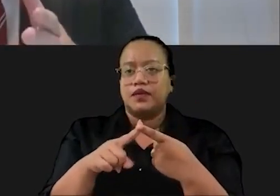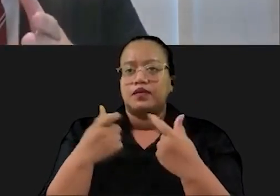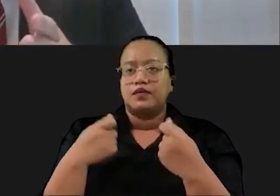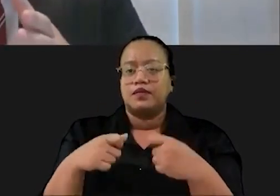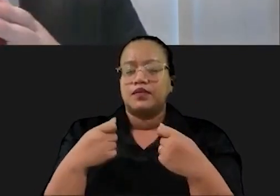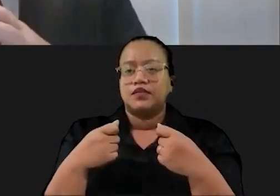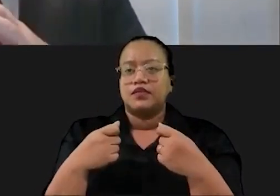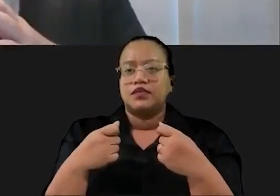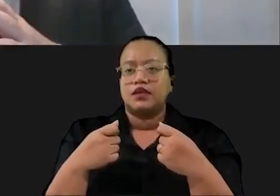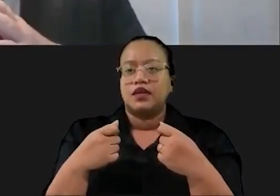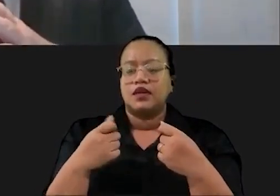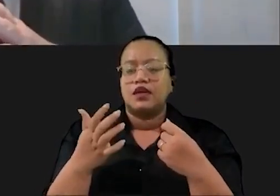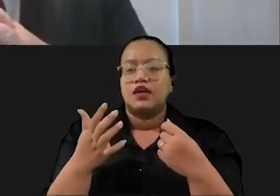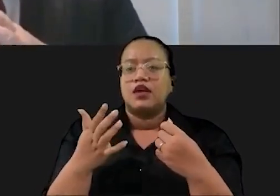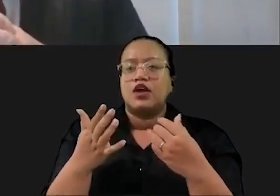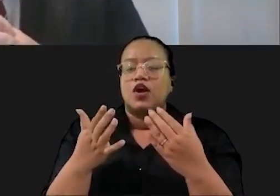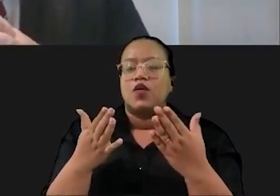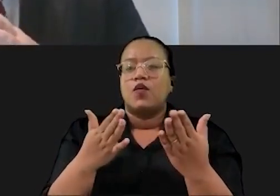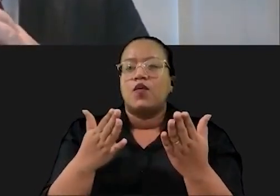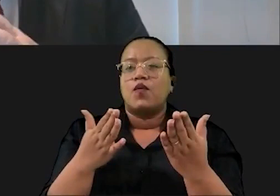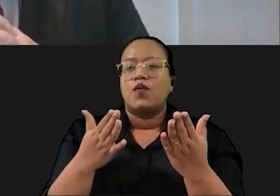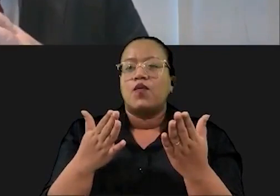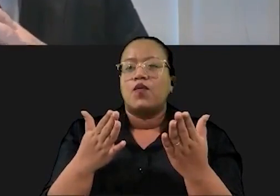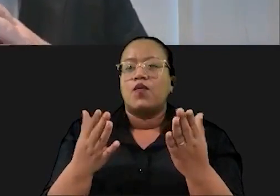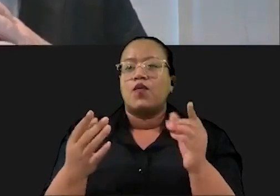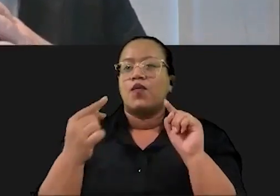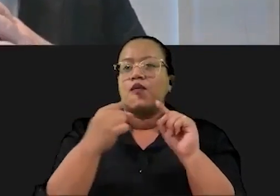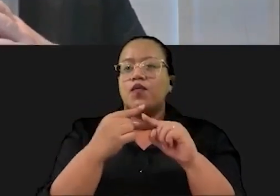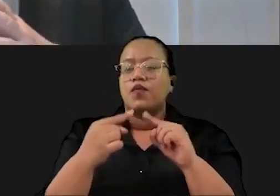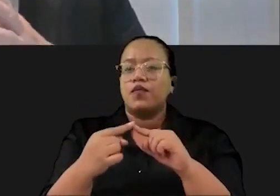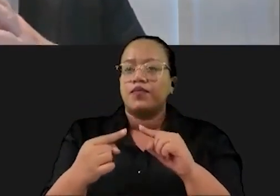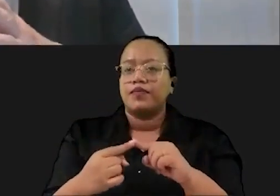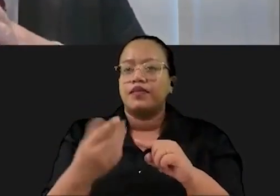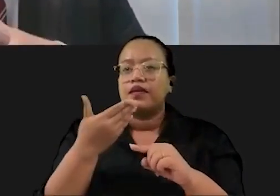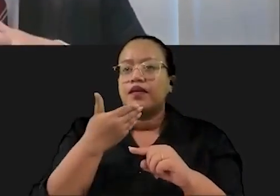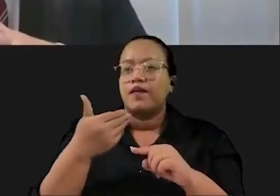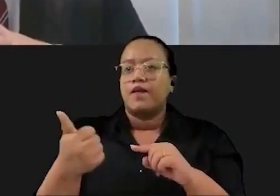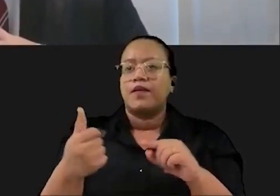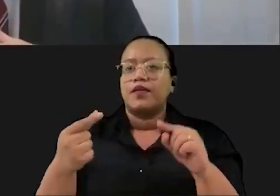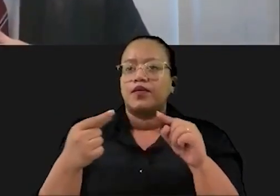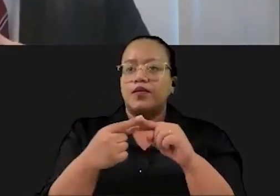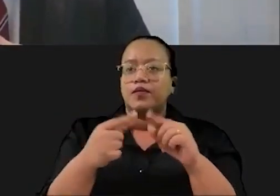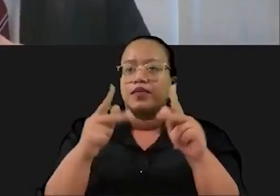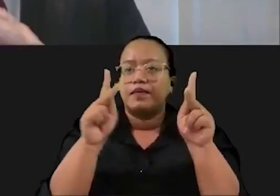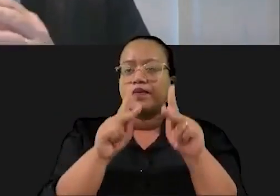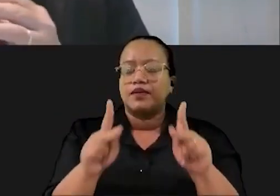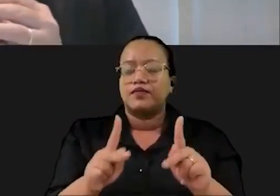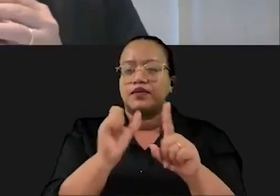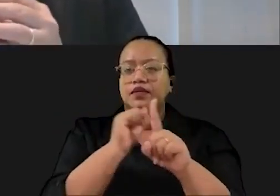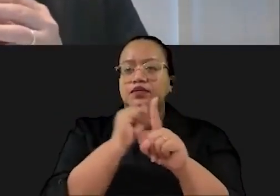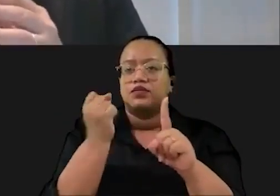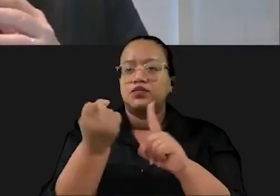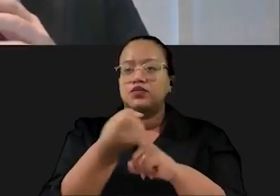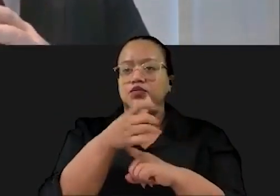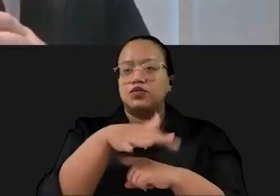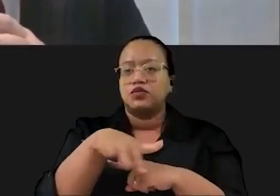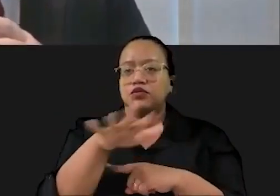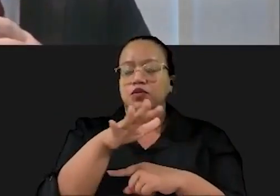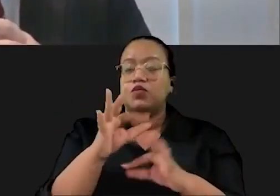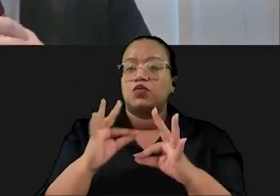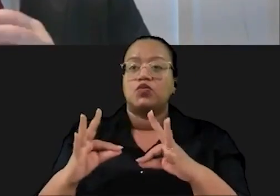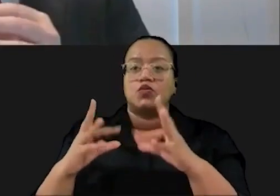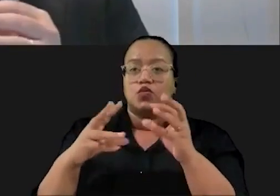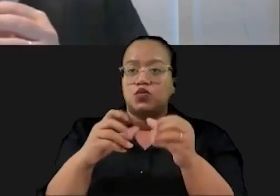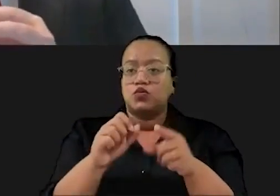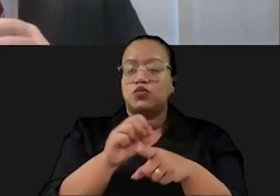atinge o objetivo da pacificação social. Todos os fluxos propiciam, então, esse ambiente